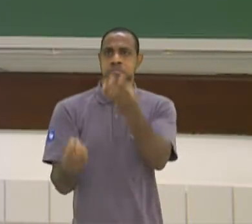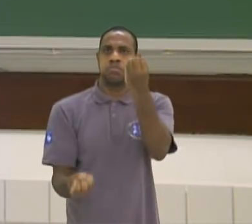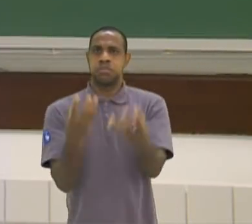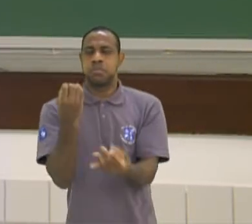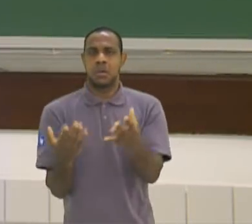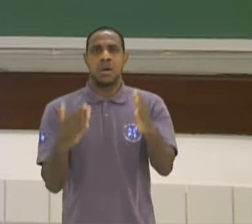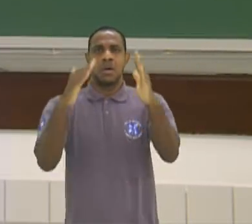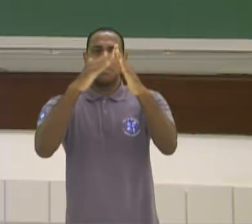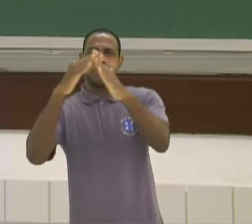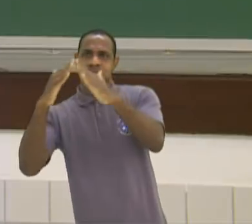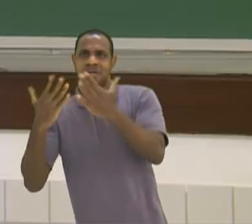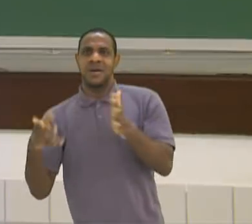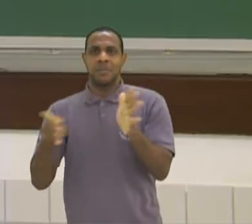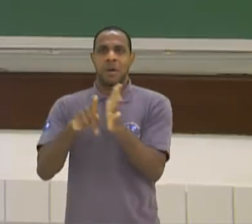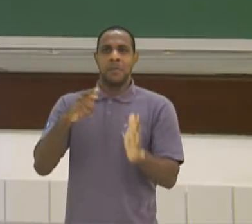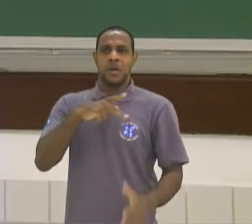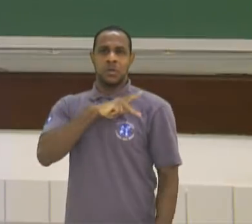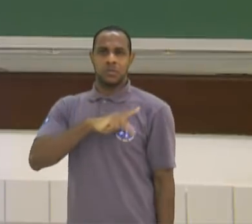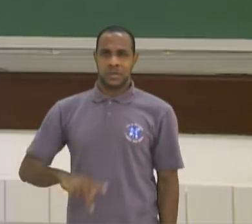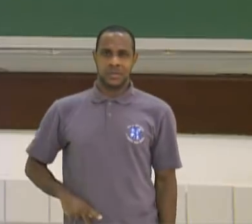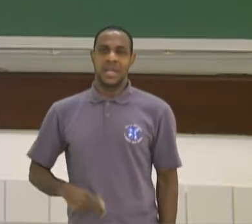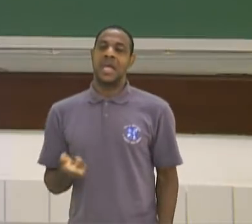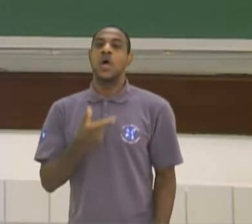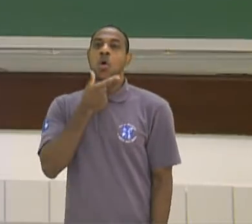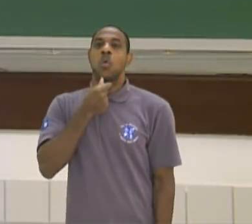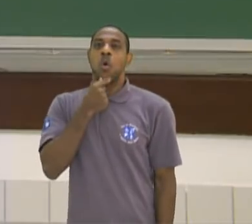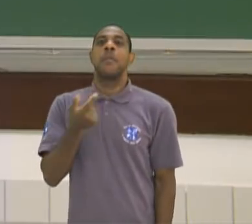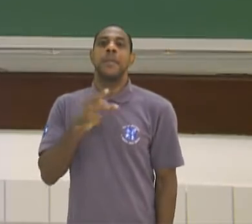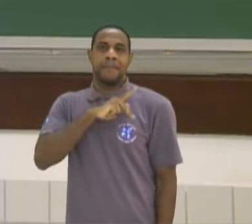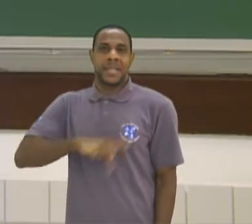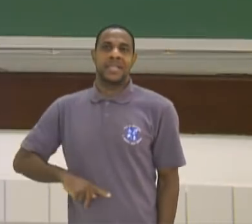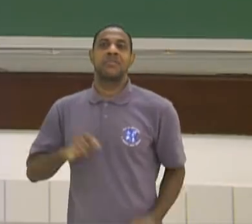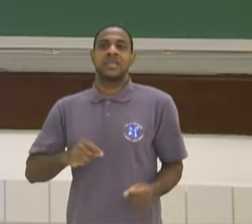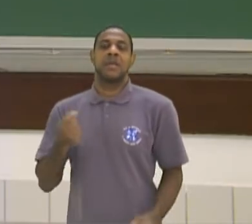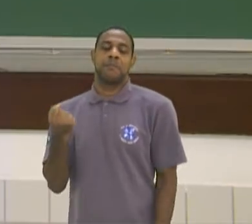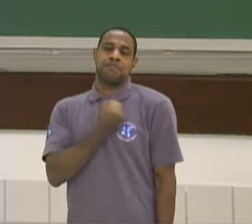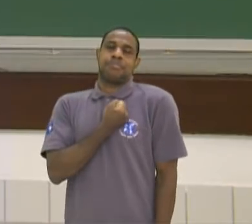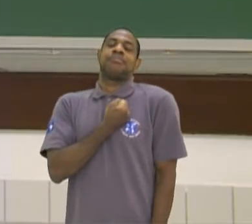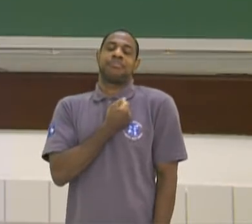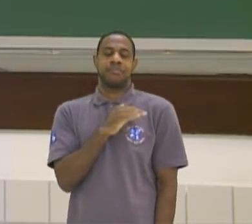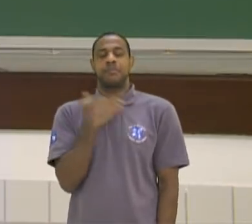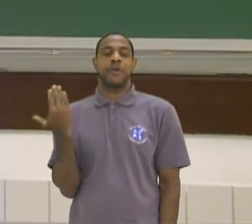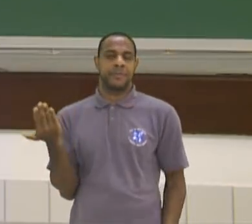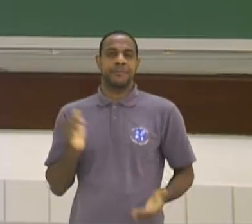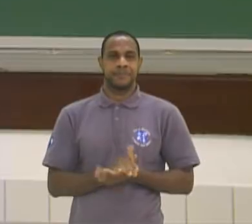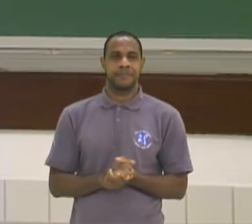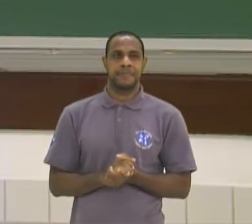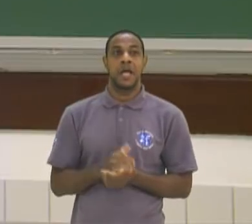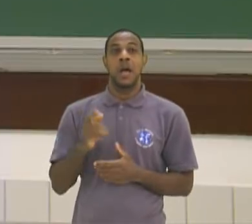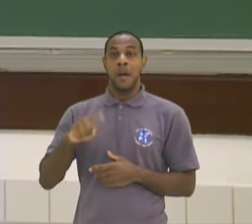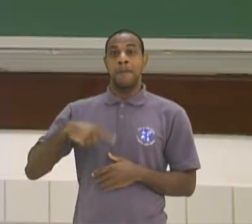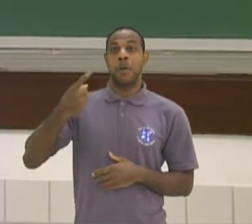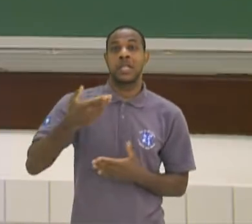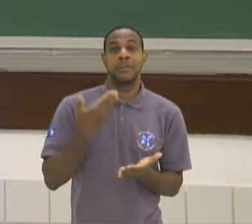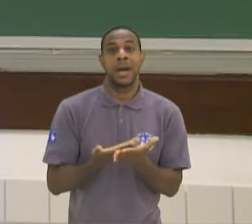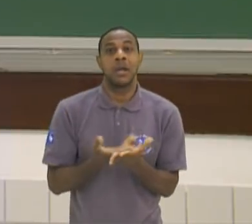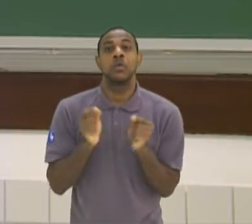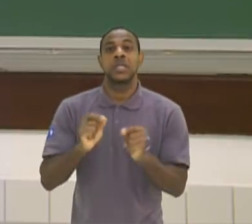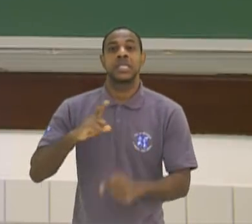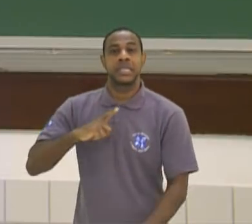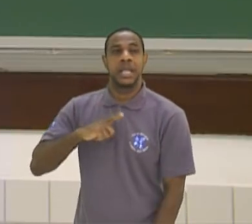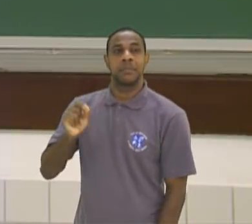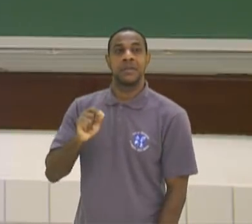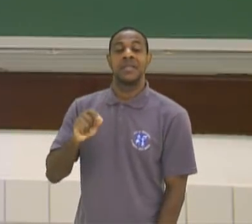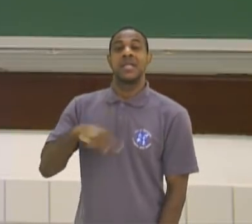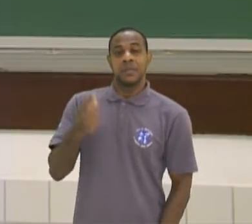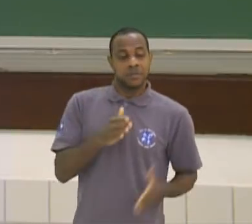ação Salvador Allende cometeu suicídio. Ok? Próxima aula, o que teremos? Você vai ver exatamente como foi